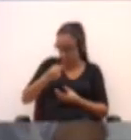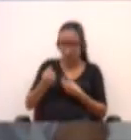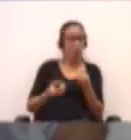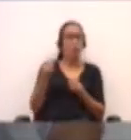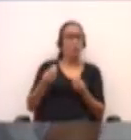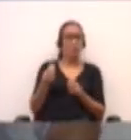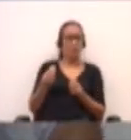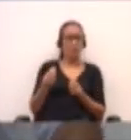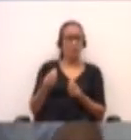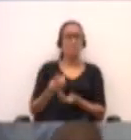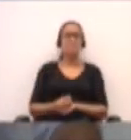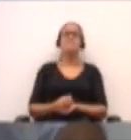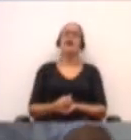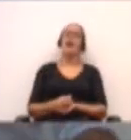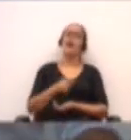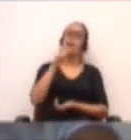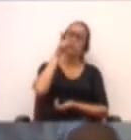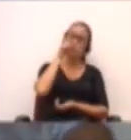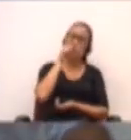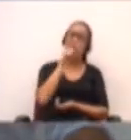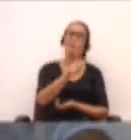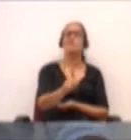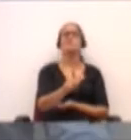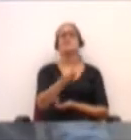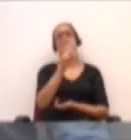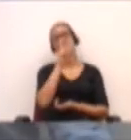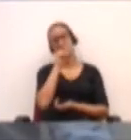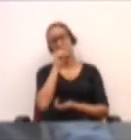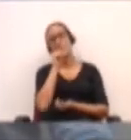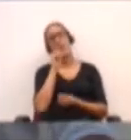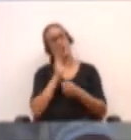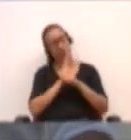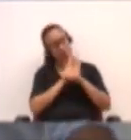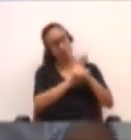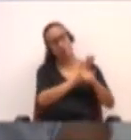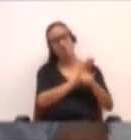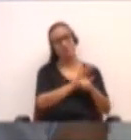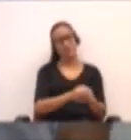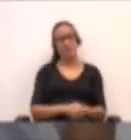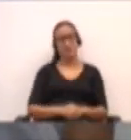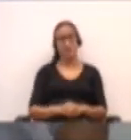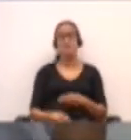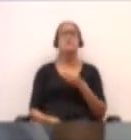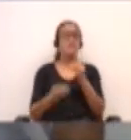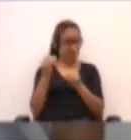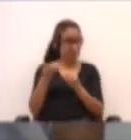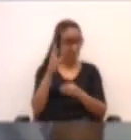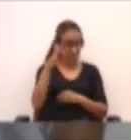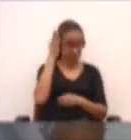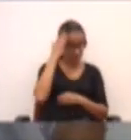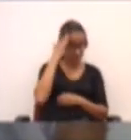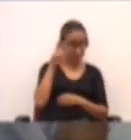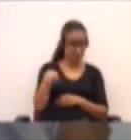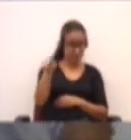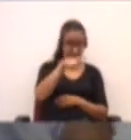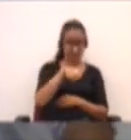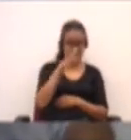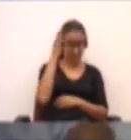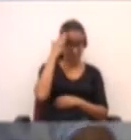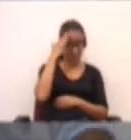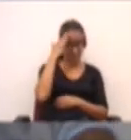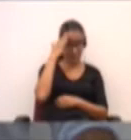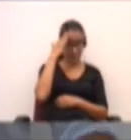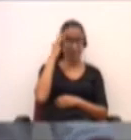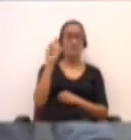vereadores? E os que moram no assentamento vão se lembrar. Sabe como que nós conseguimos levar água potável via caminhão-pipa lá para o assentamento?